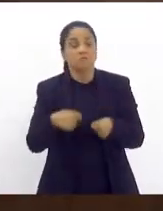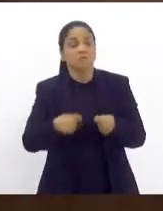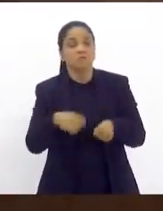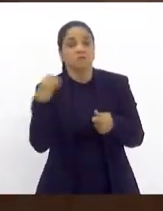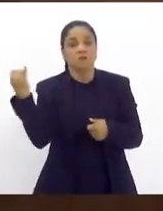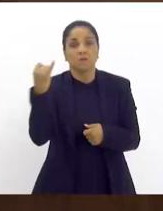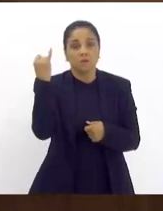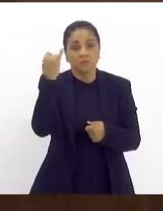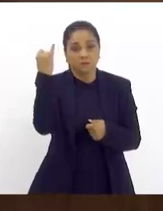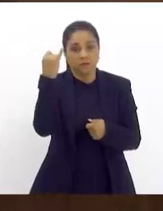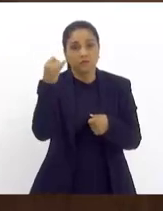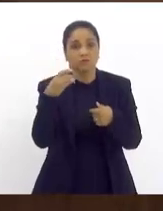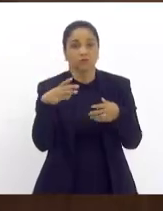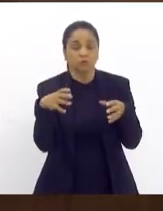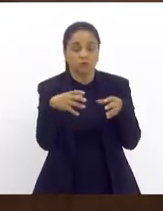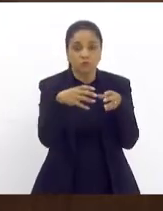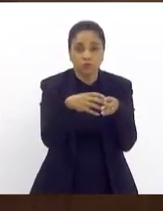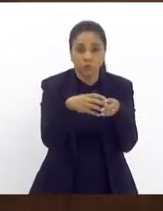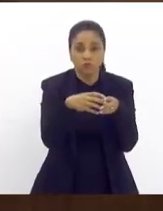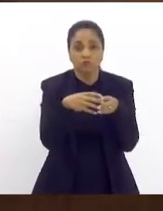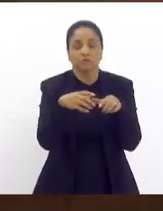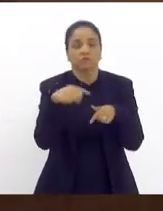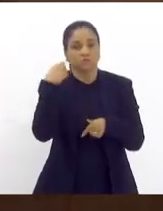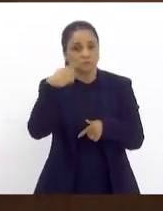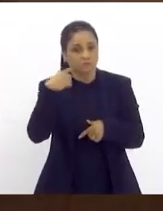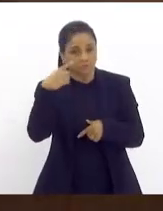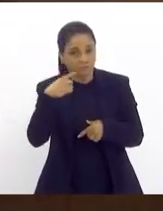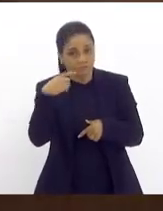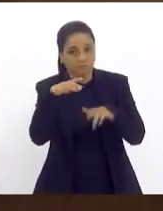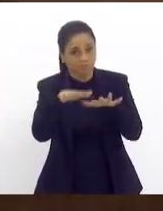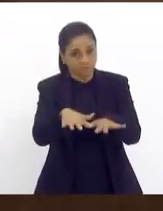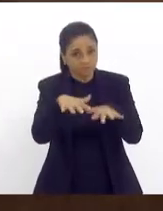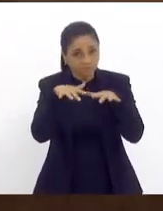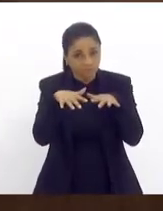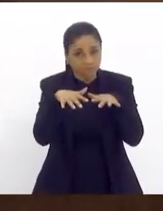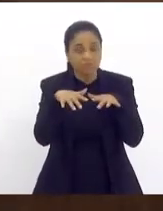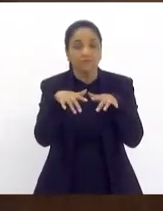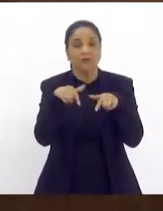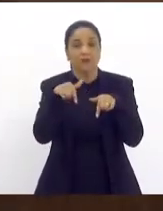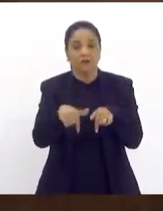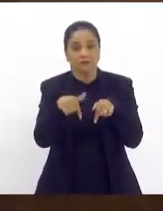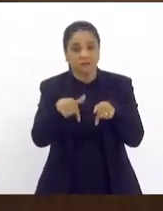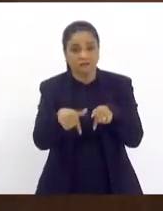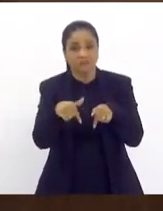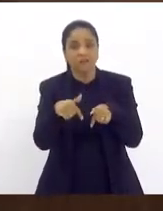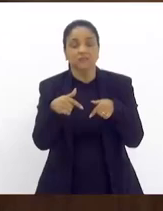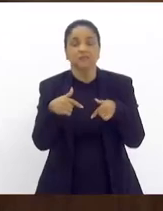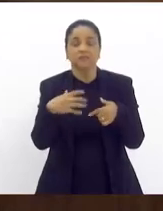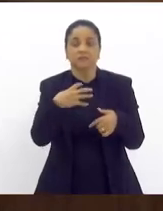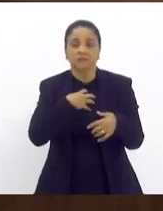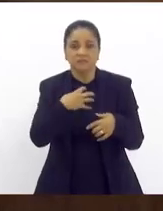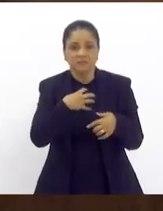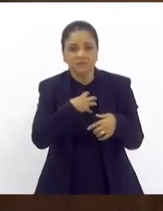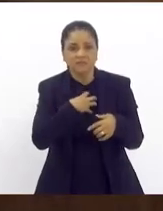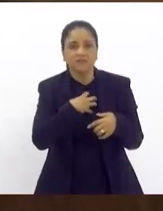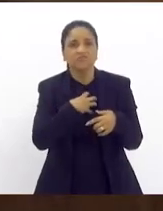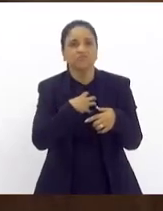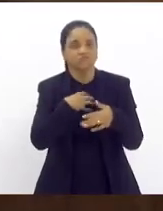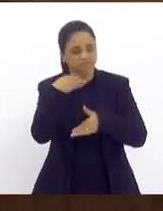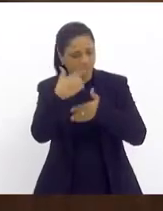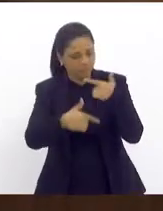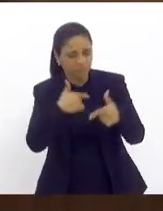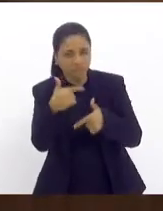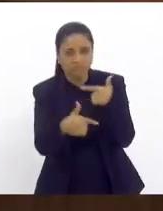parlamentares dos parlamentares aqui dessa casa sensibilizem e avante no sentido de pedir